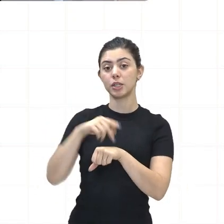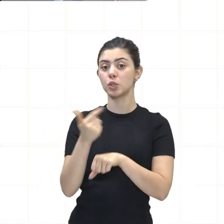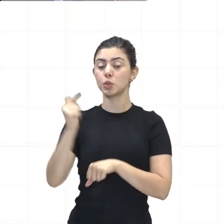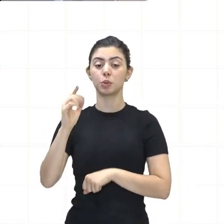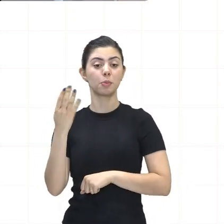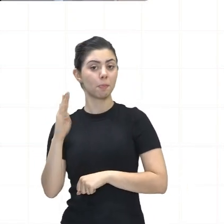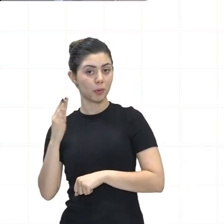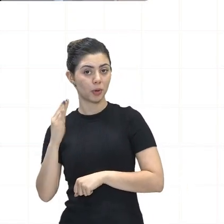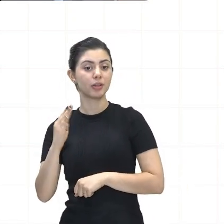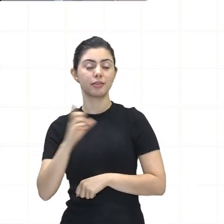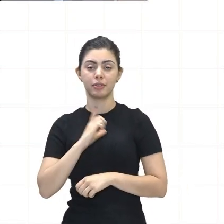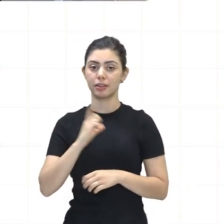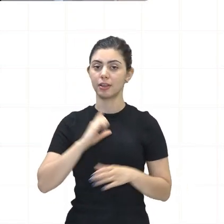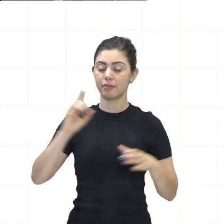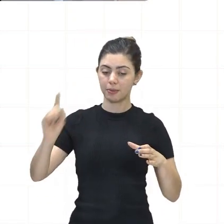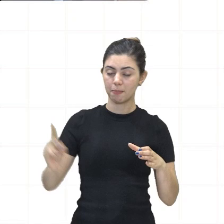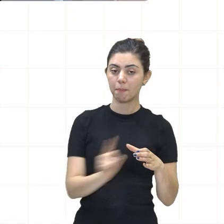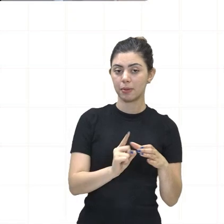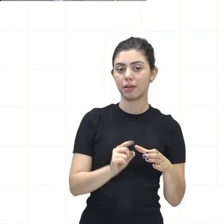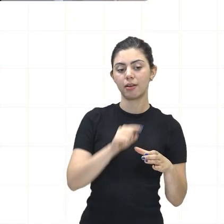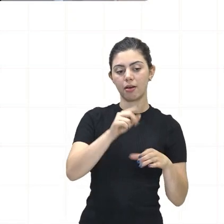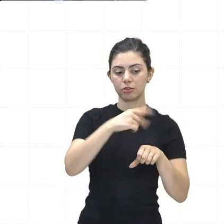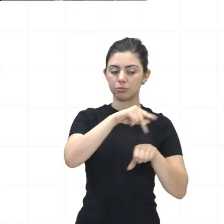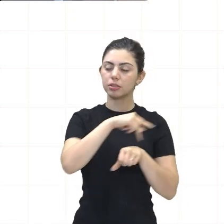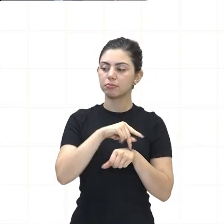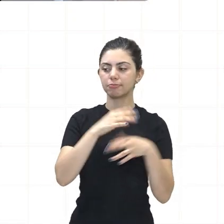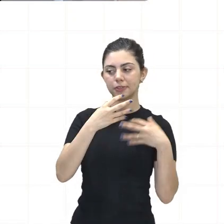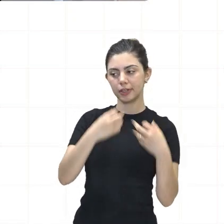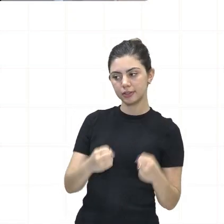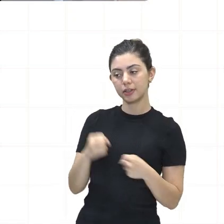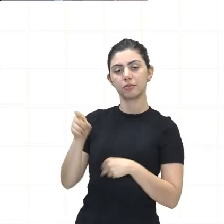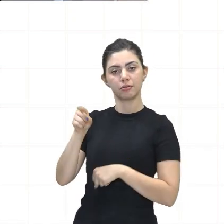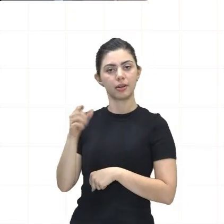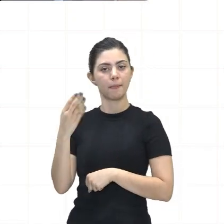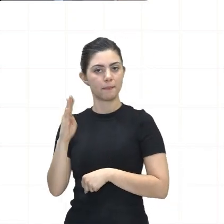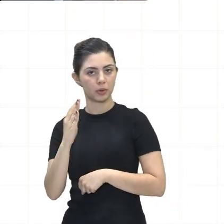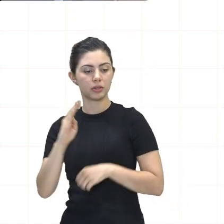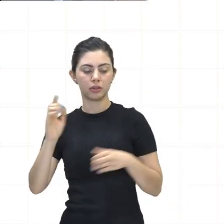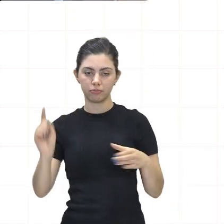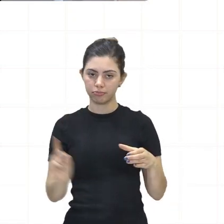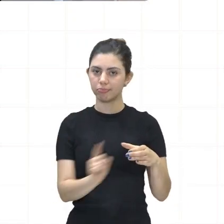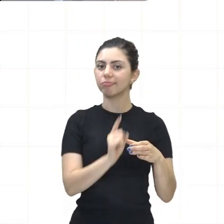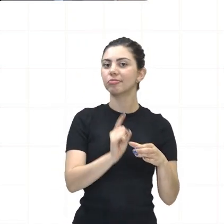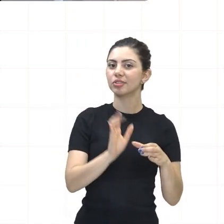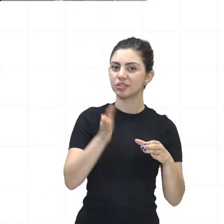membro, os países aceitaram a Bolívia, o próprio país já votou a